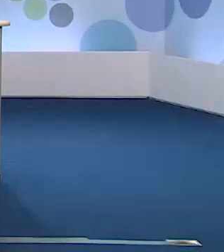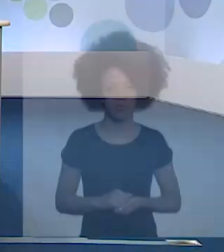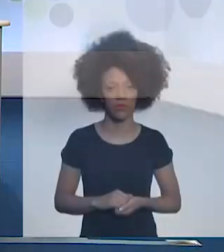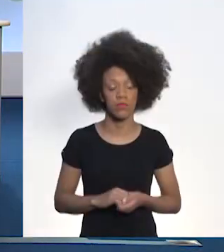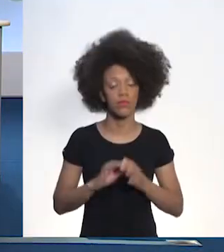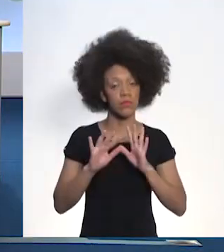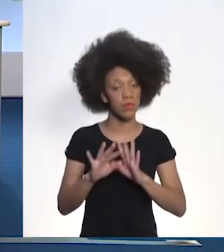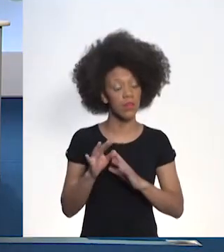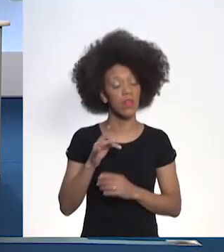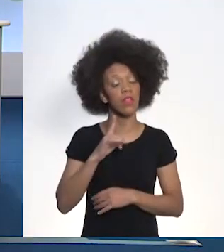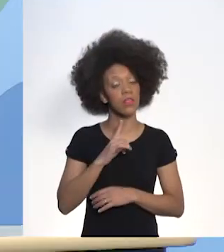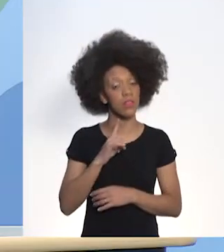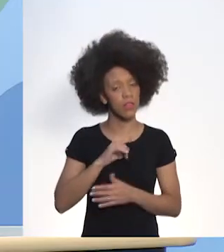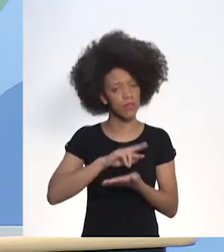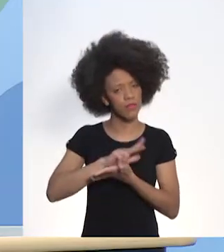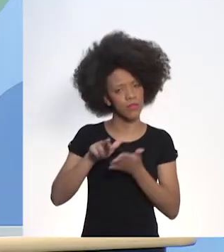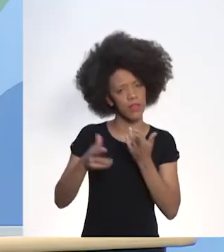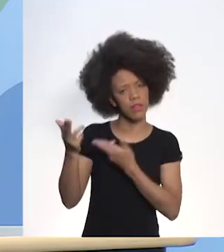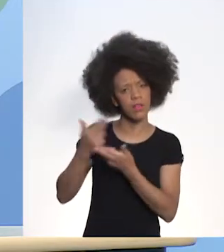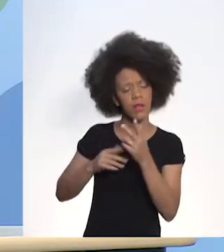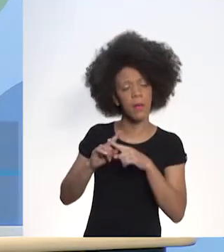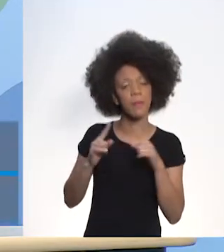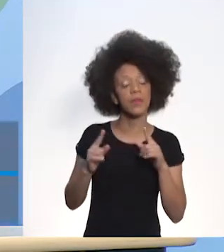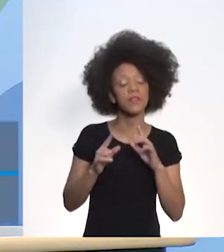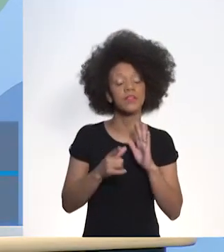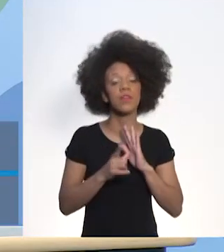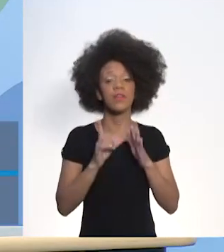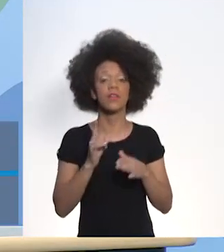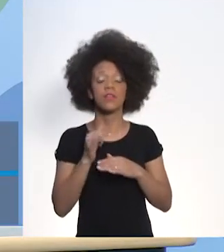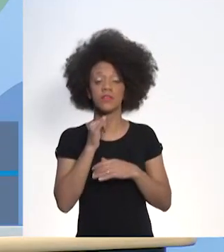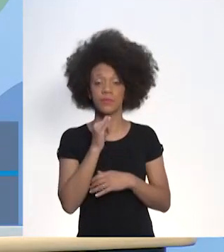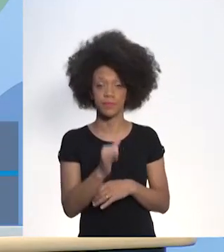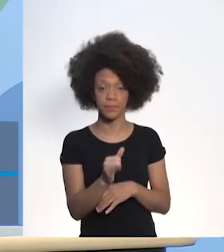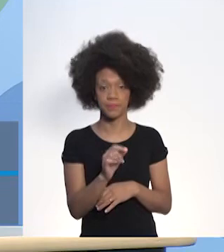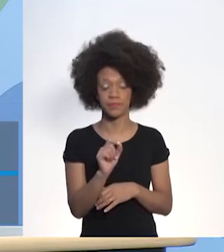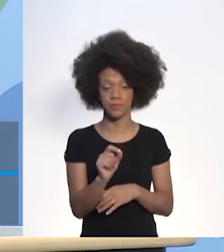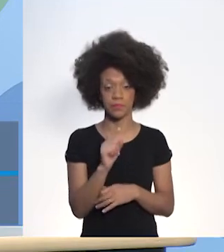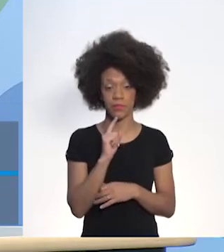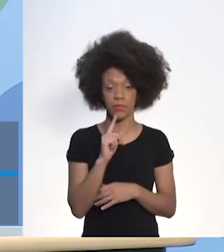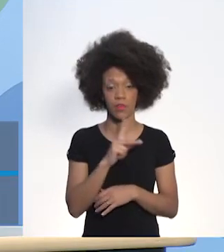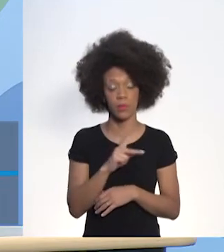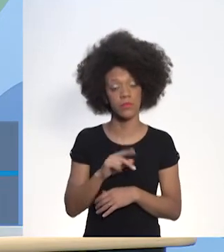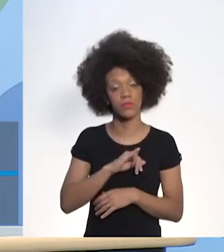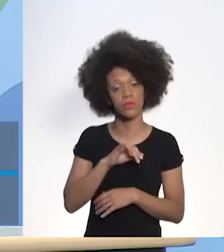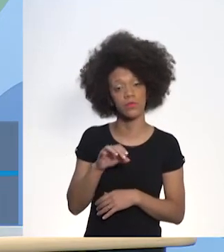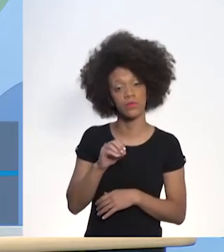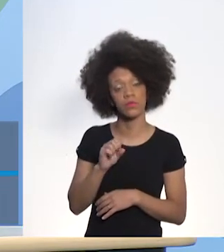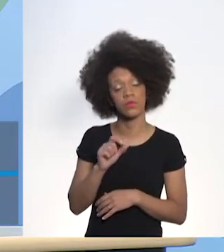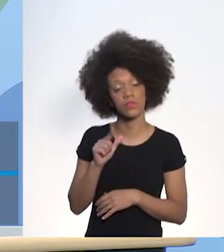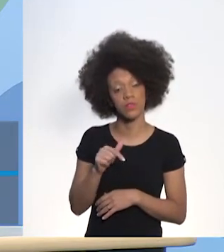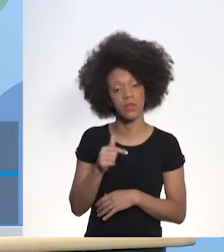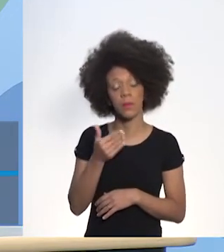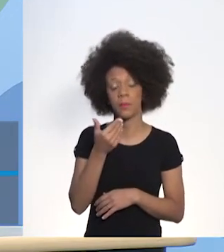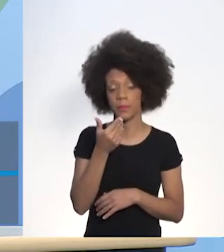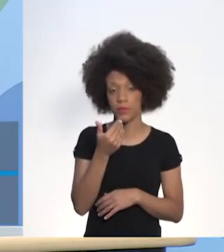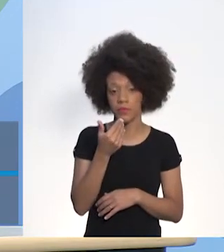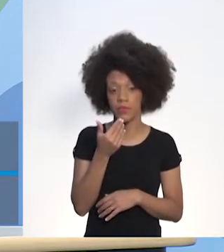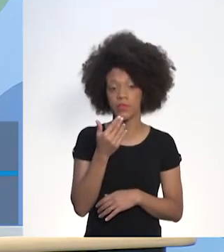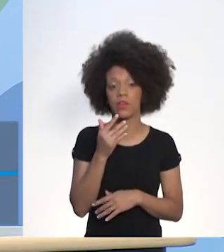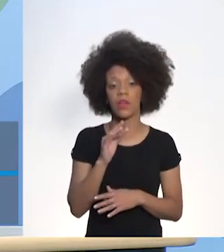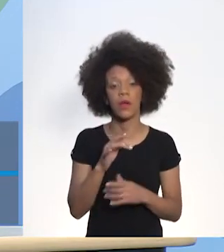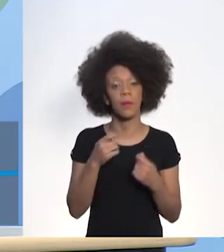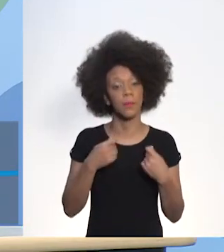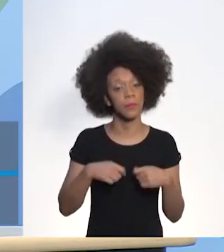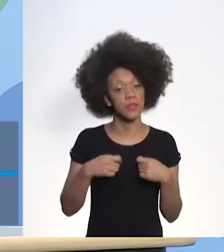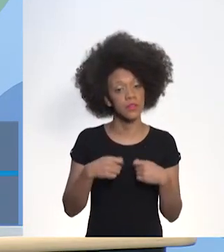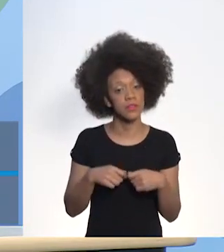Olha, Tony, nós temos sim várias respostas, mas antes eu só vou dar um recado que o professor José pediu para dar. Galera, tem a